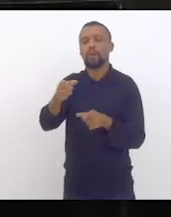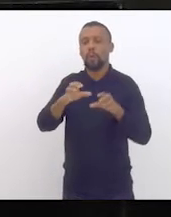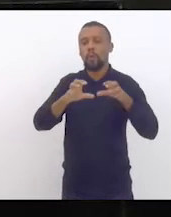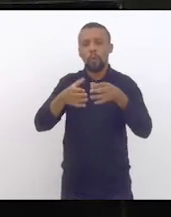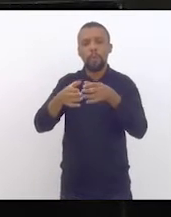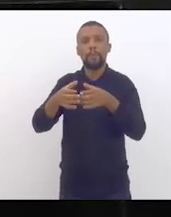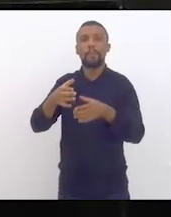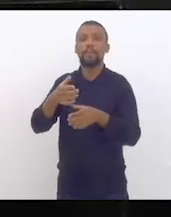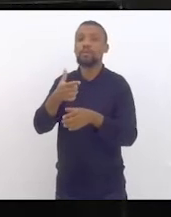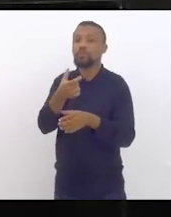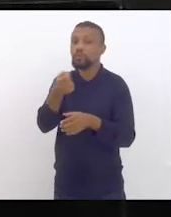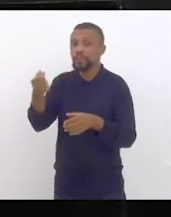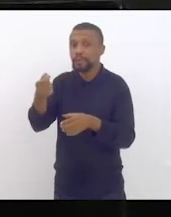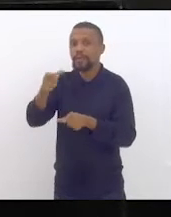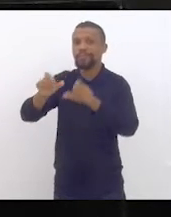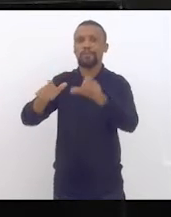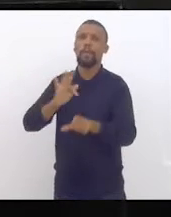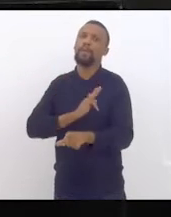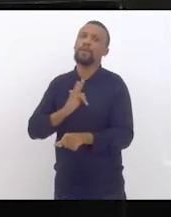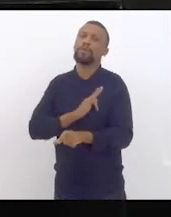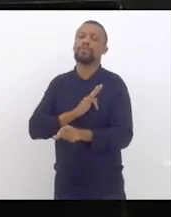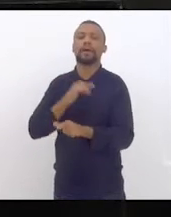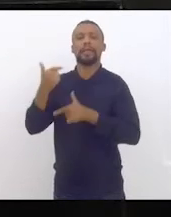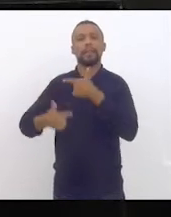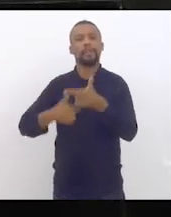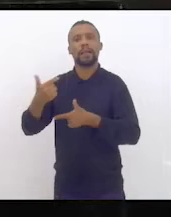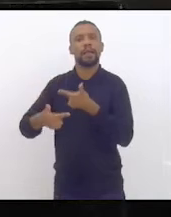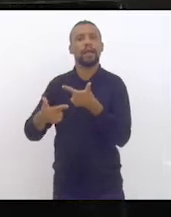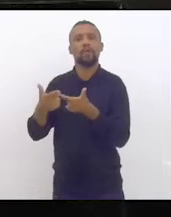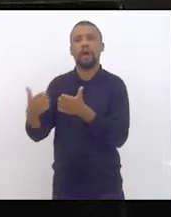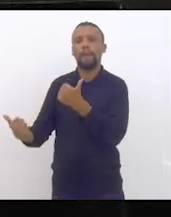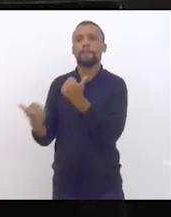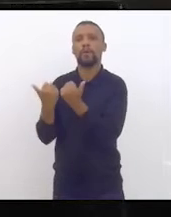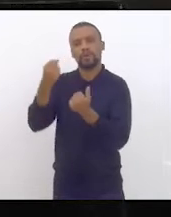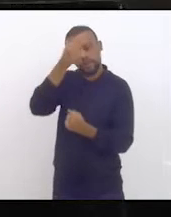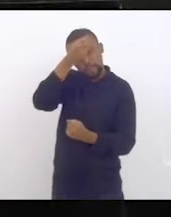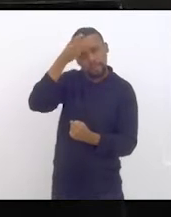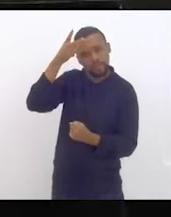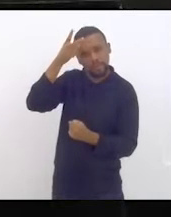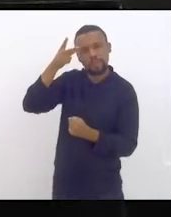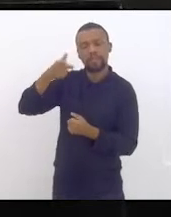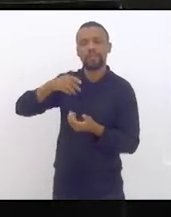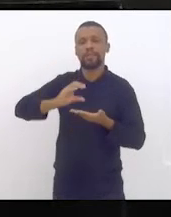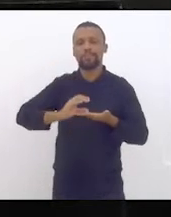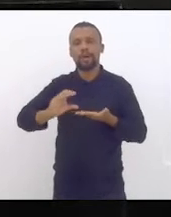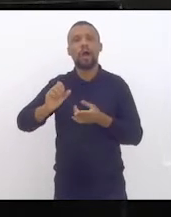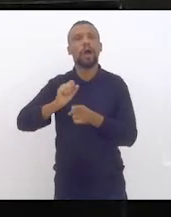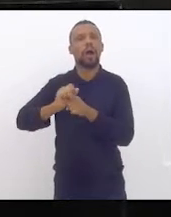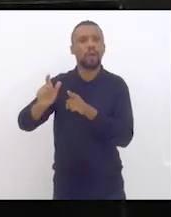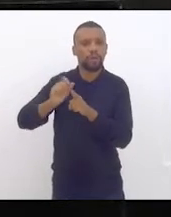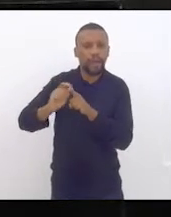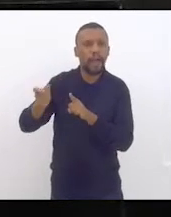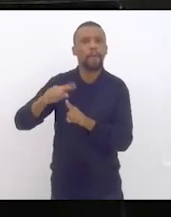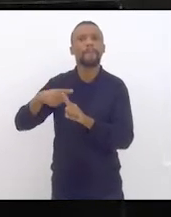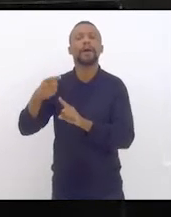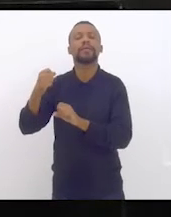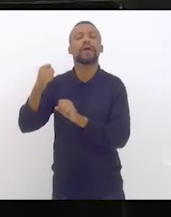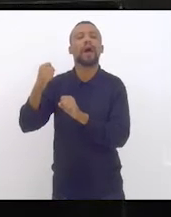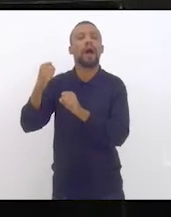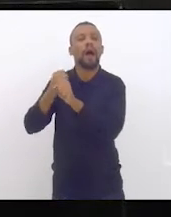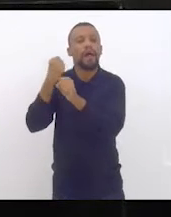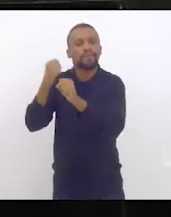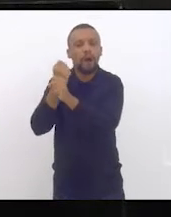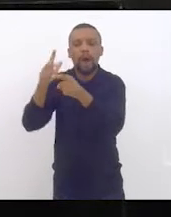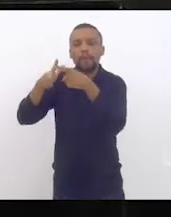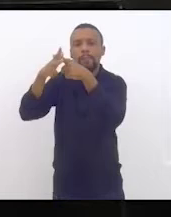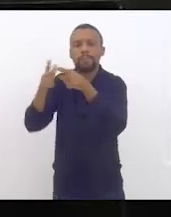atuarem nas novas unidades com apoio da prefeitura que custeia os aluguéis e as reformas de